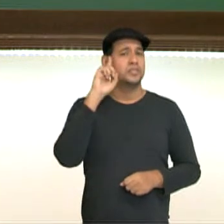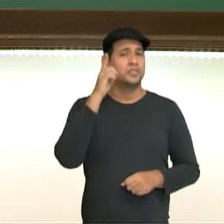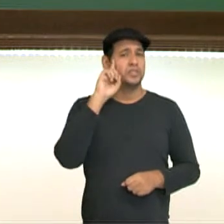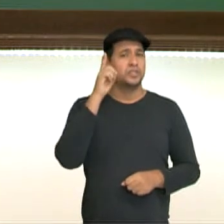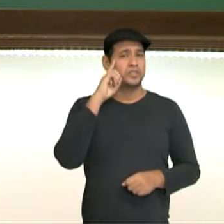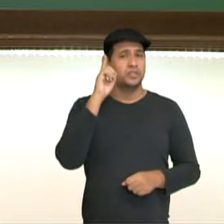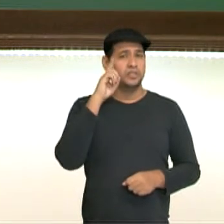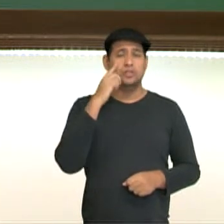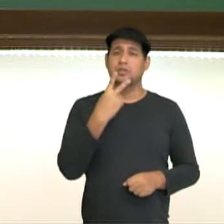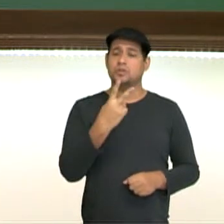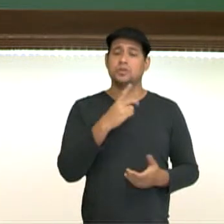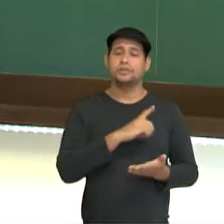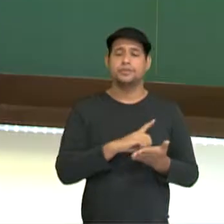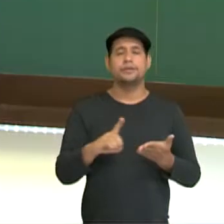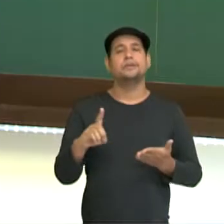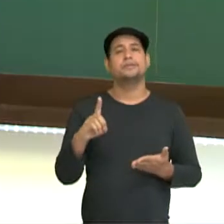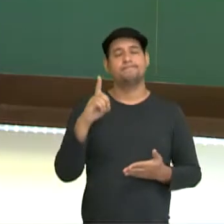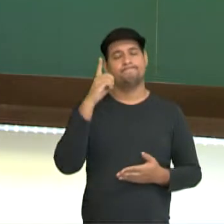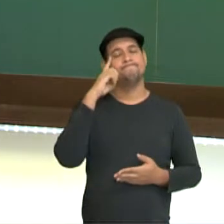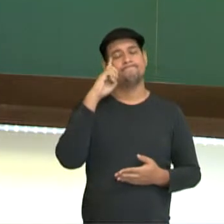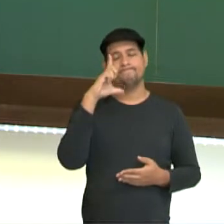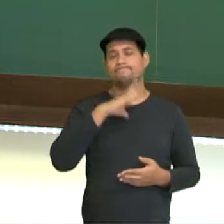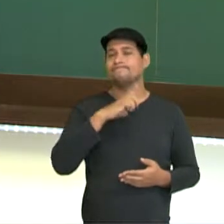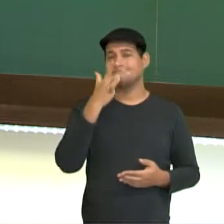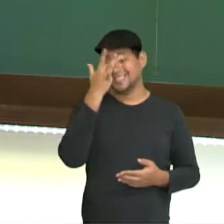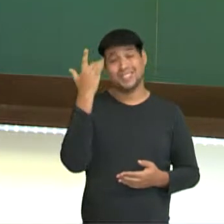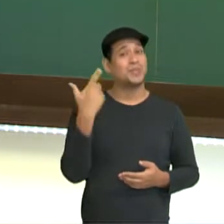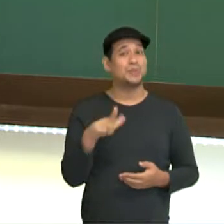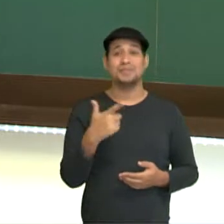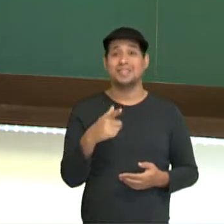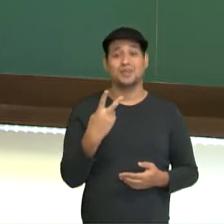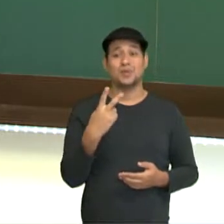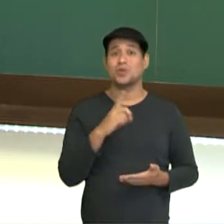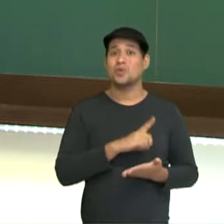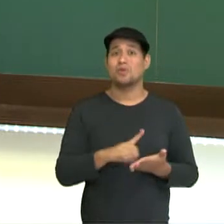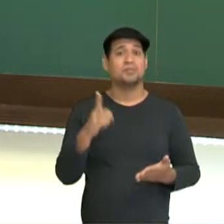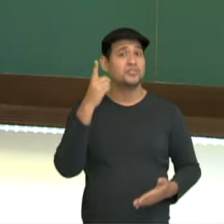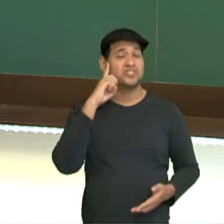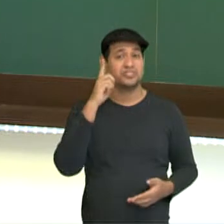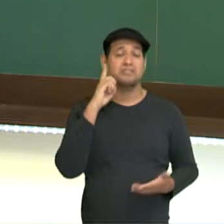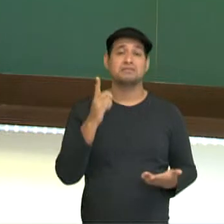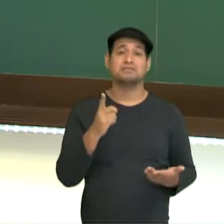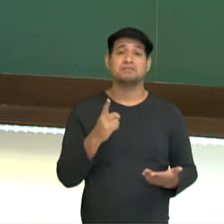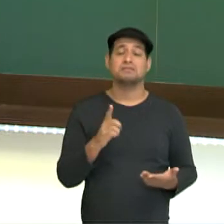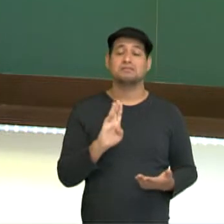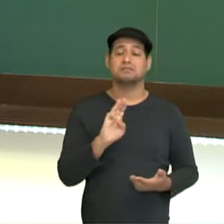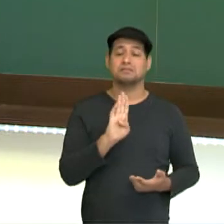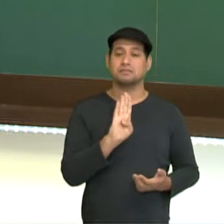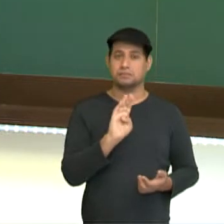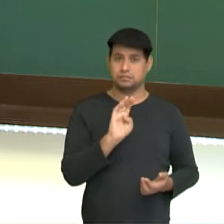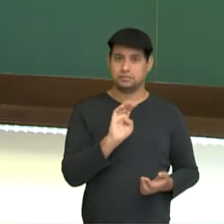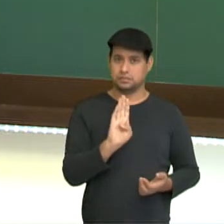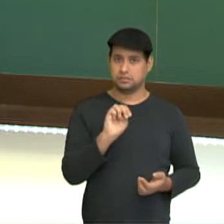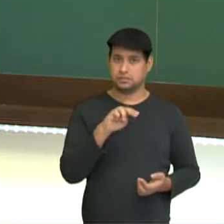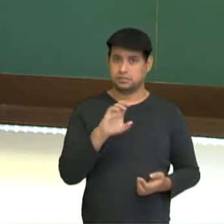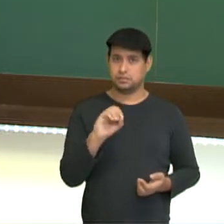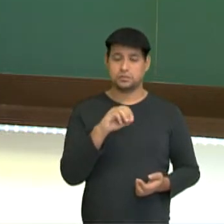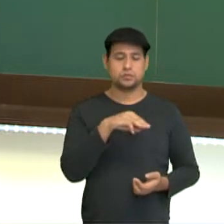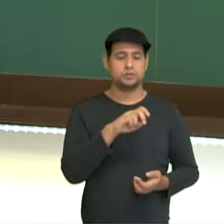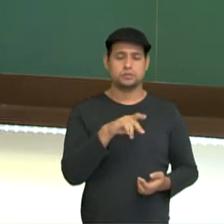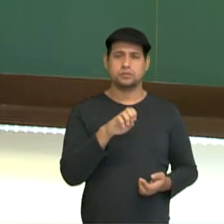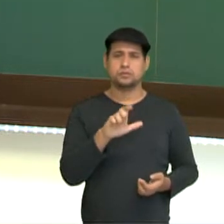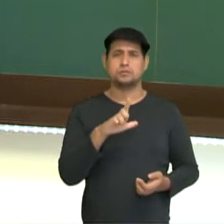de $2 por dia. Isso para o Banco Mundial, que é um banco que efetivamente, em consonância com a